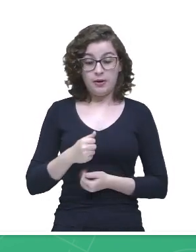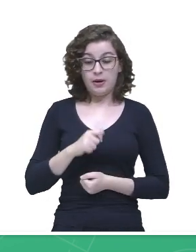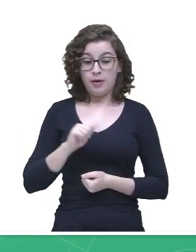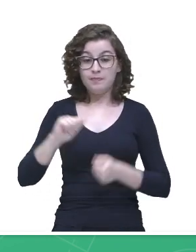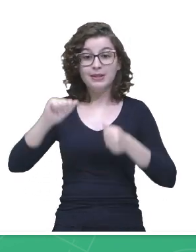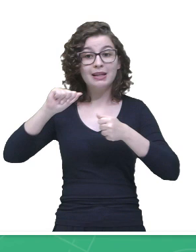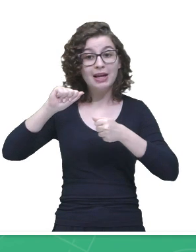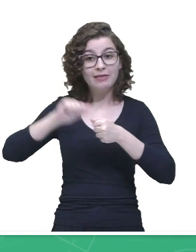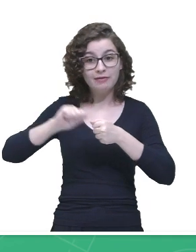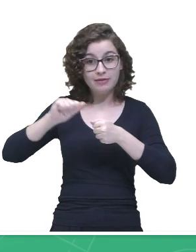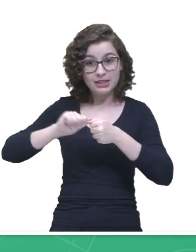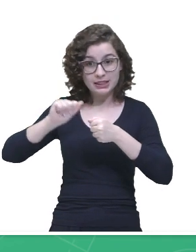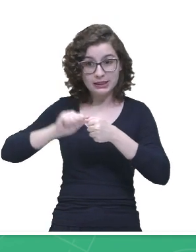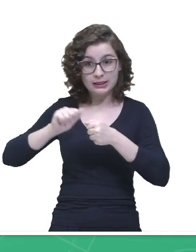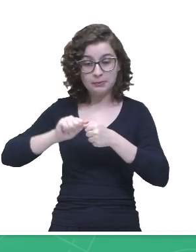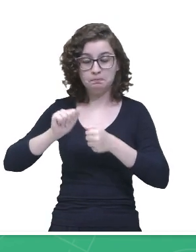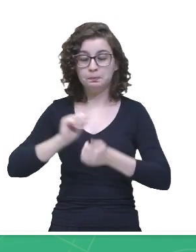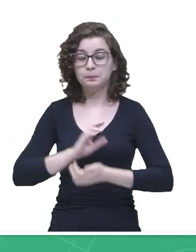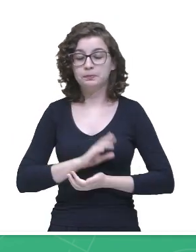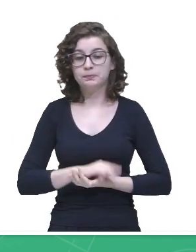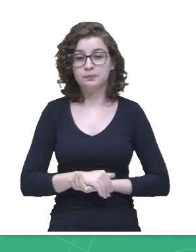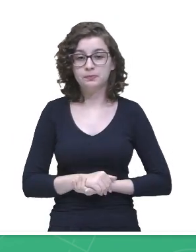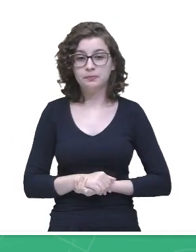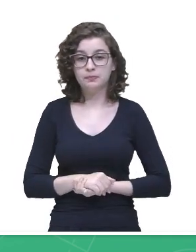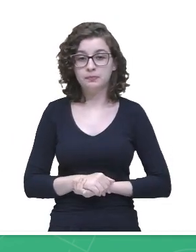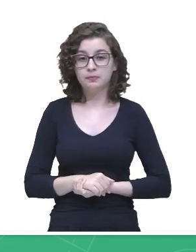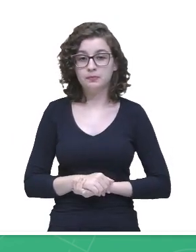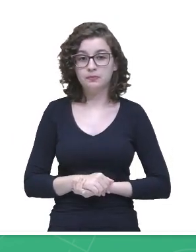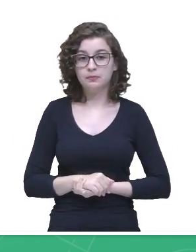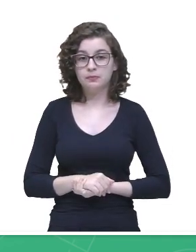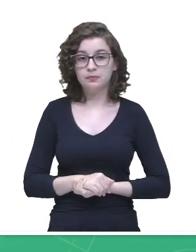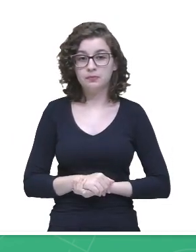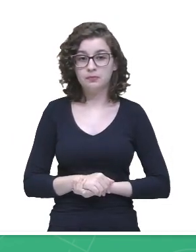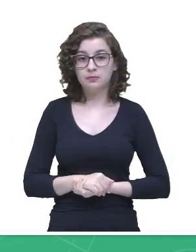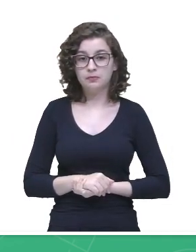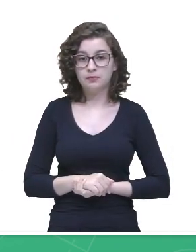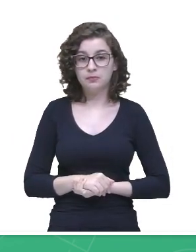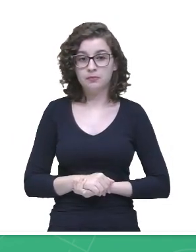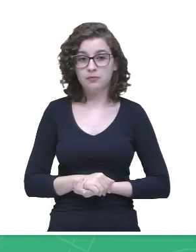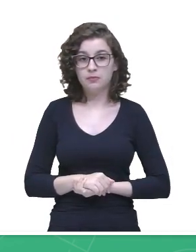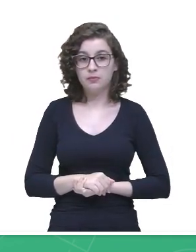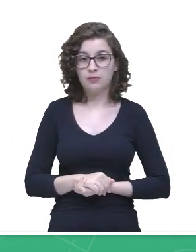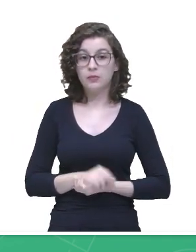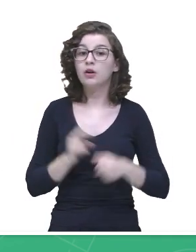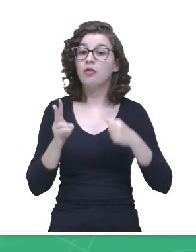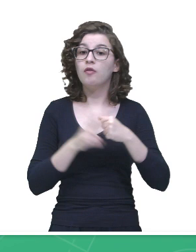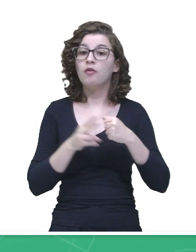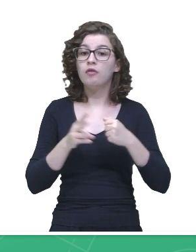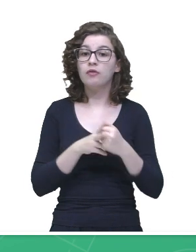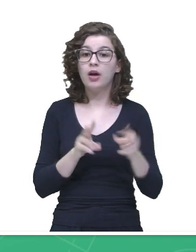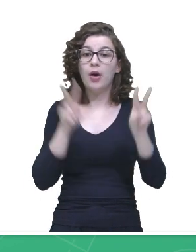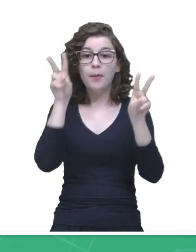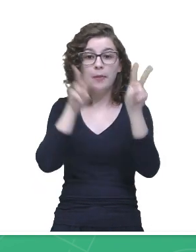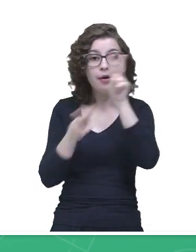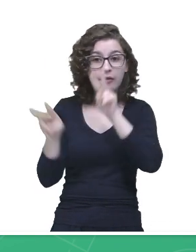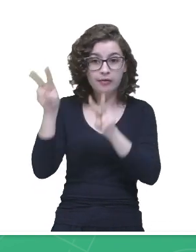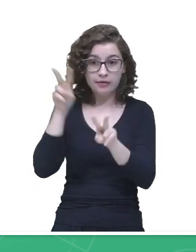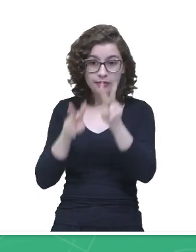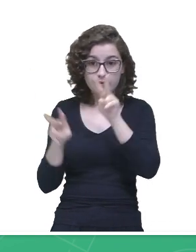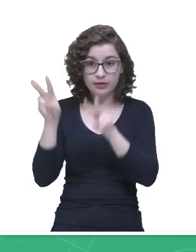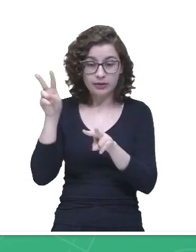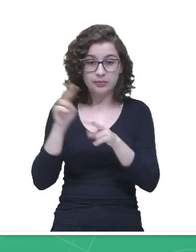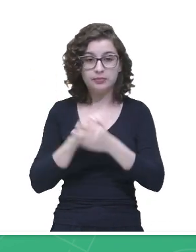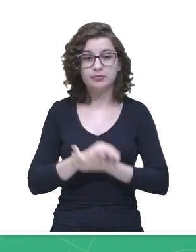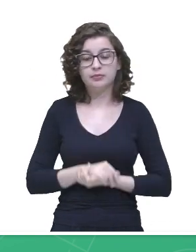fez, ou eu tenho feito, ok? Eu trouxe outro verbo, o ver. O verbo ver em português,